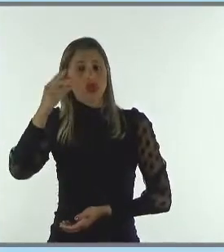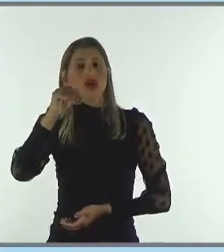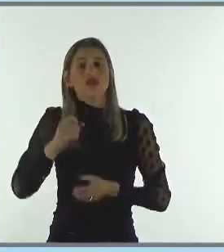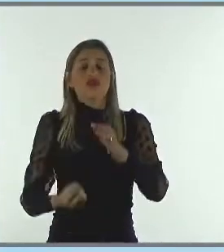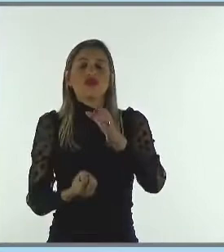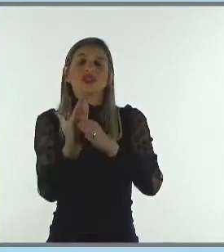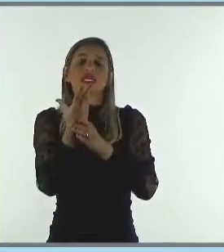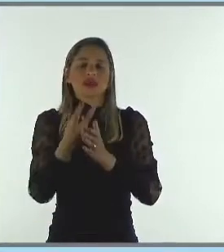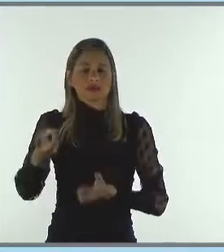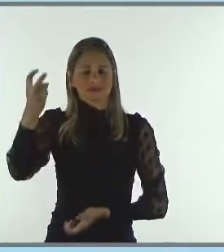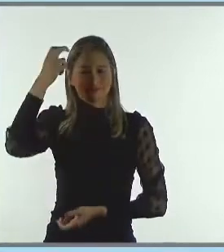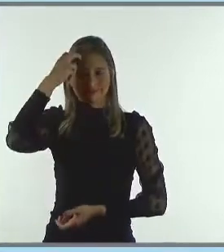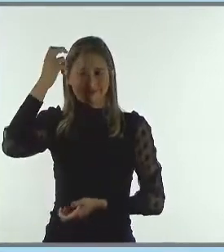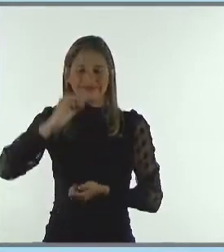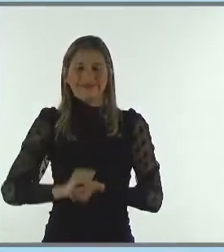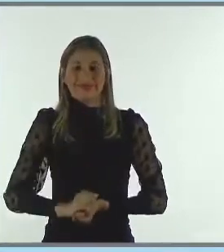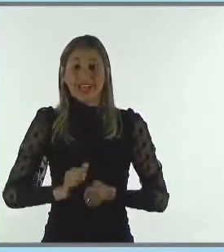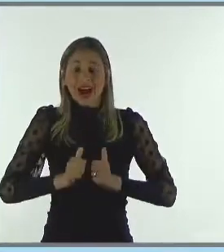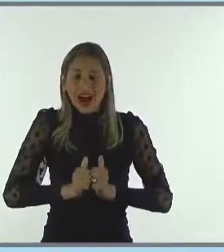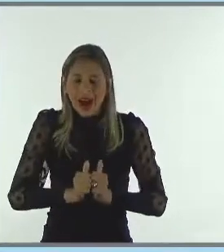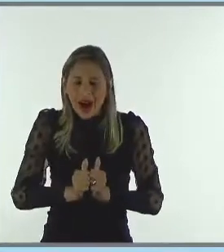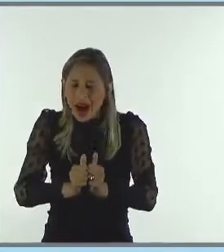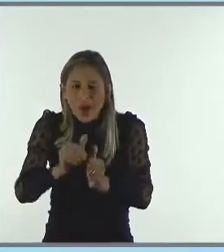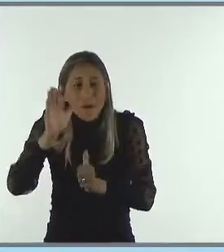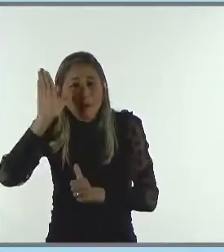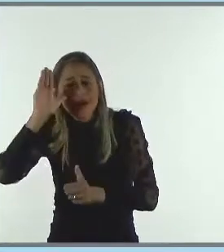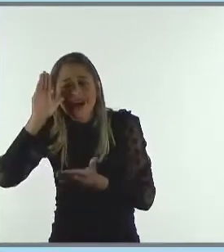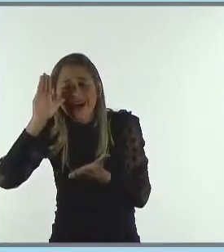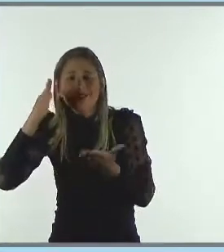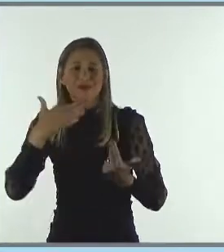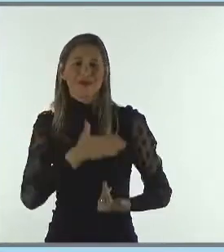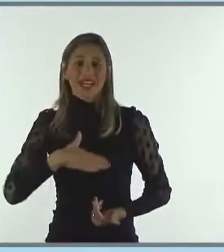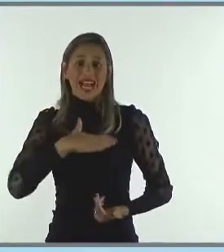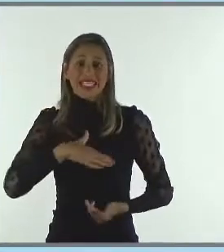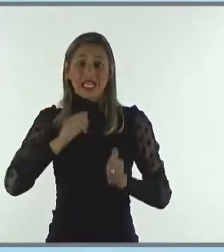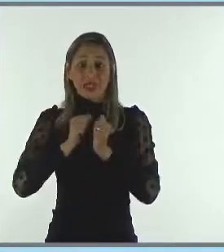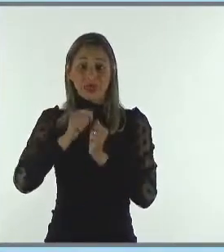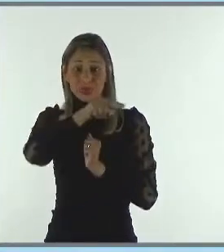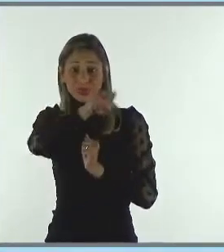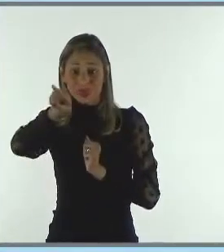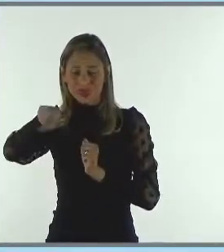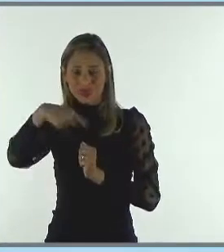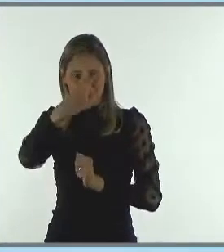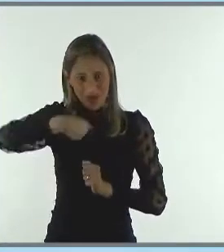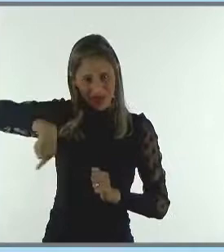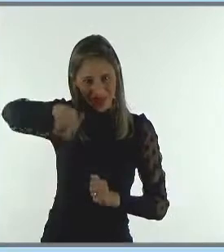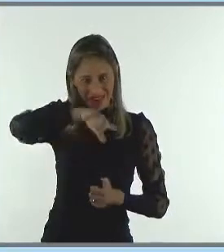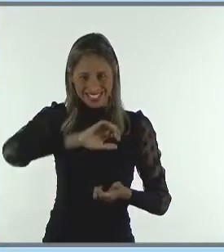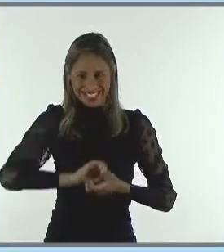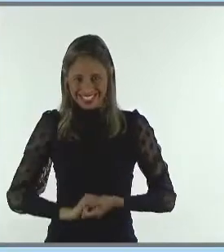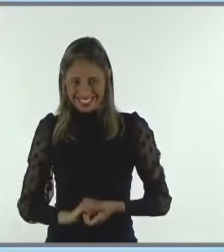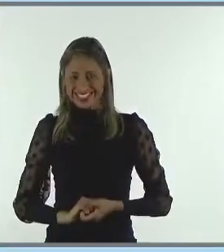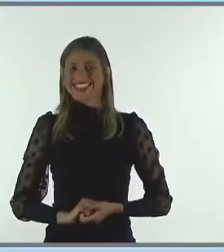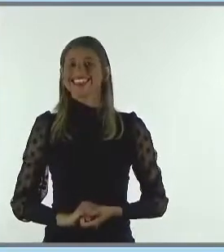de Cultura. Acompanhe, vai ser um prazer ter todos vocês conosco.